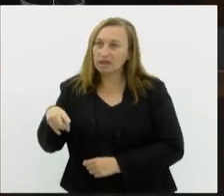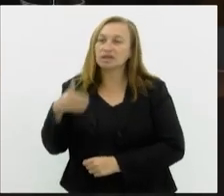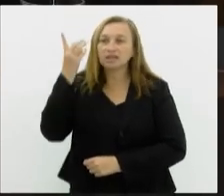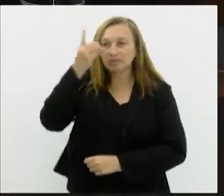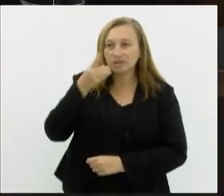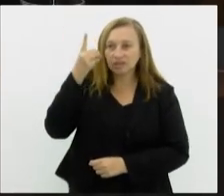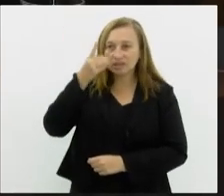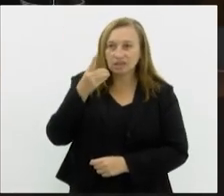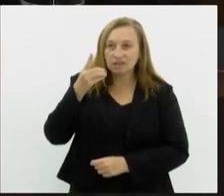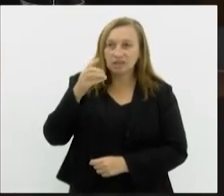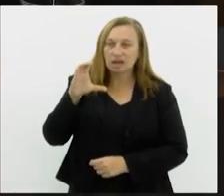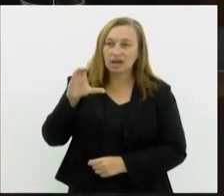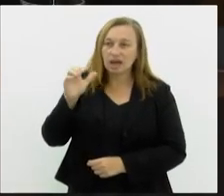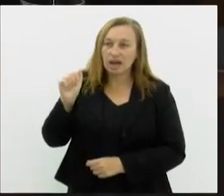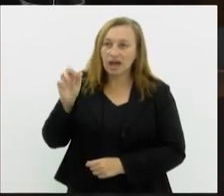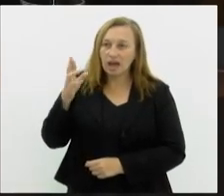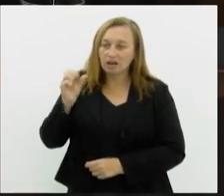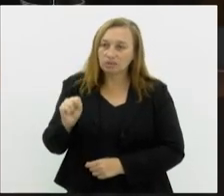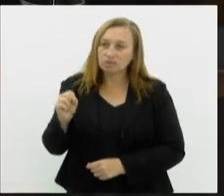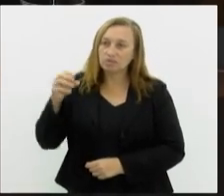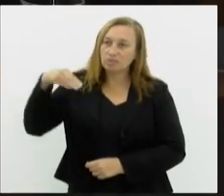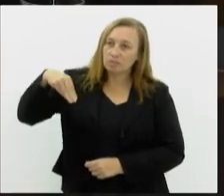Deputado Carlos Macedo.